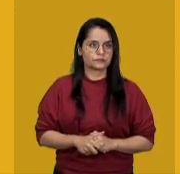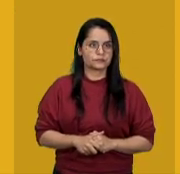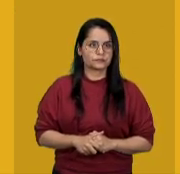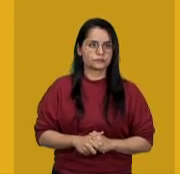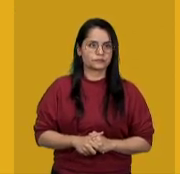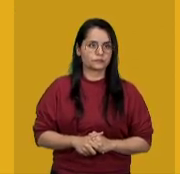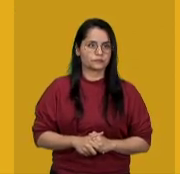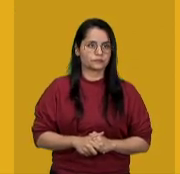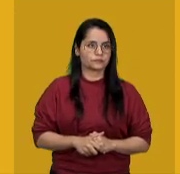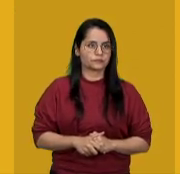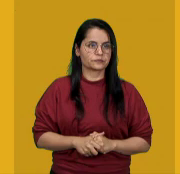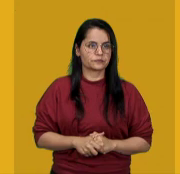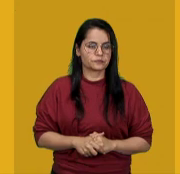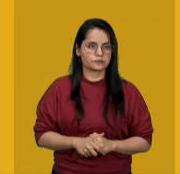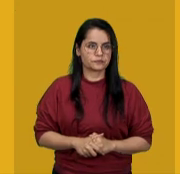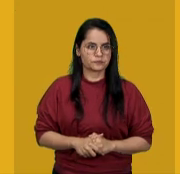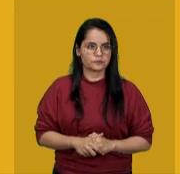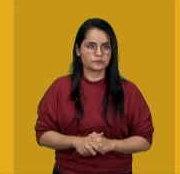ósseo.